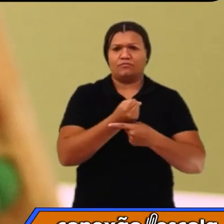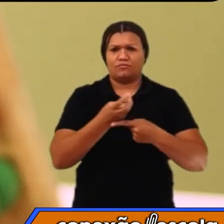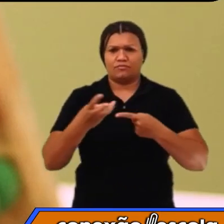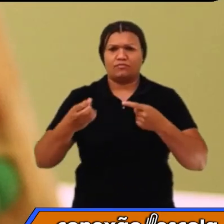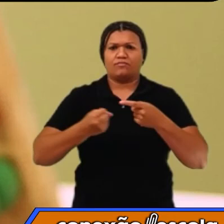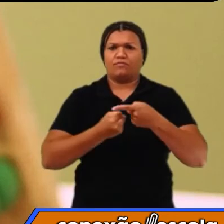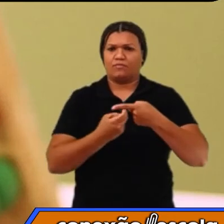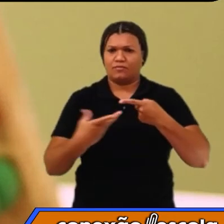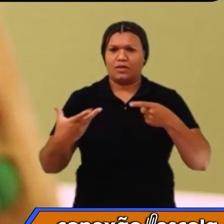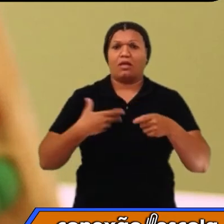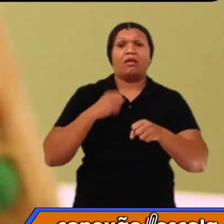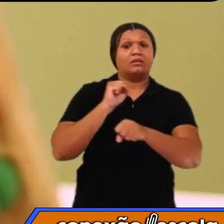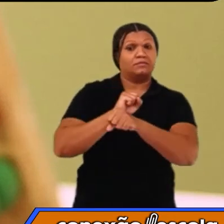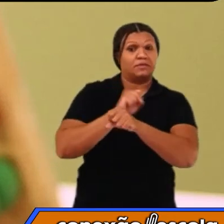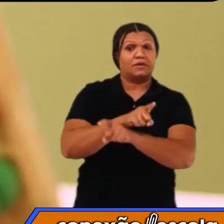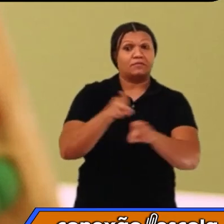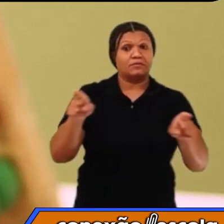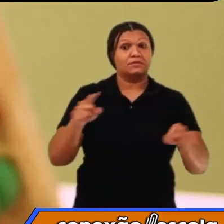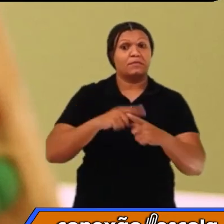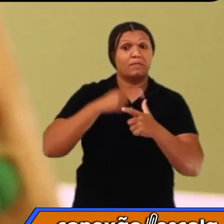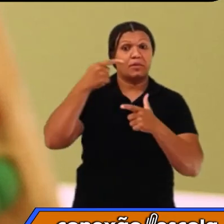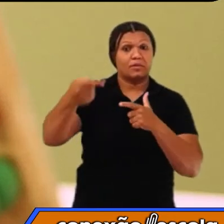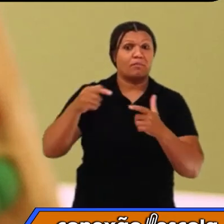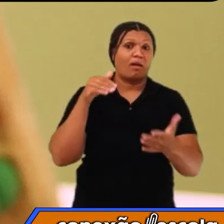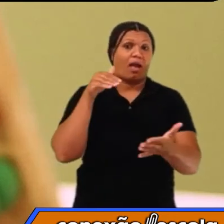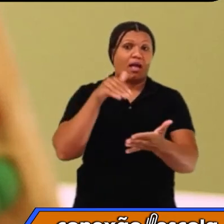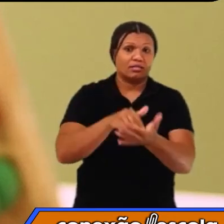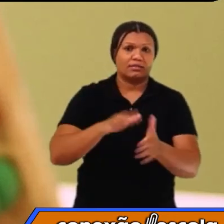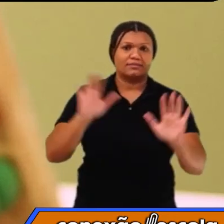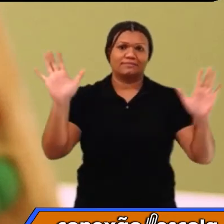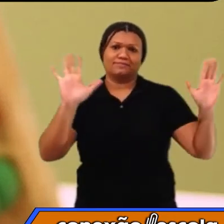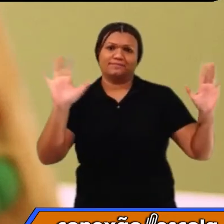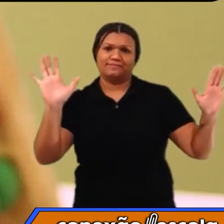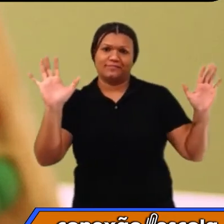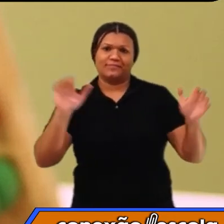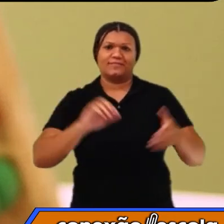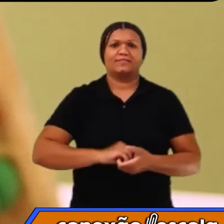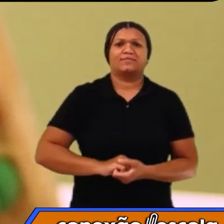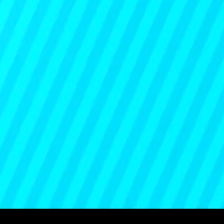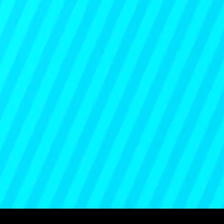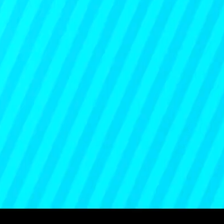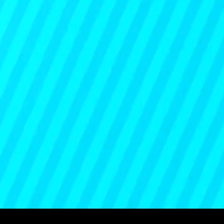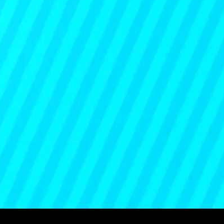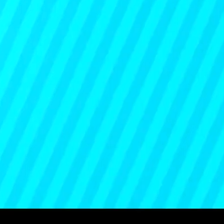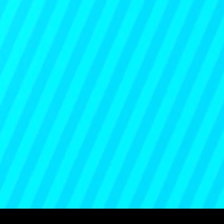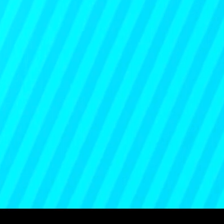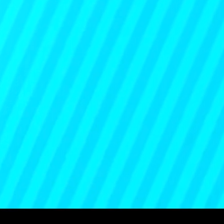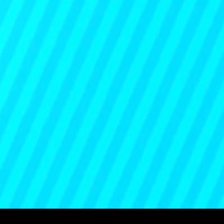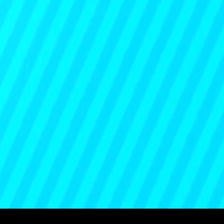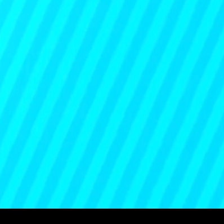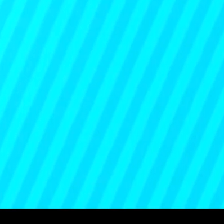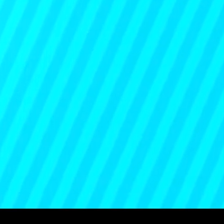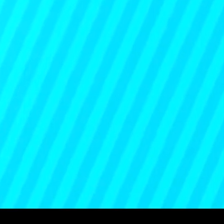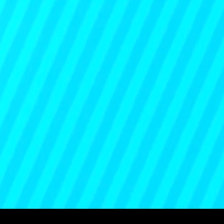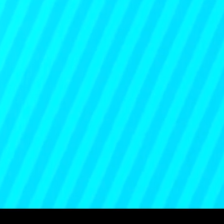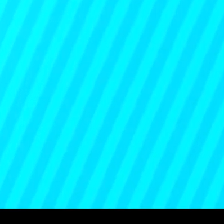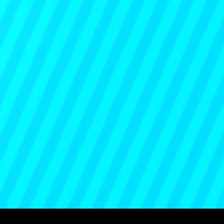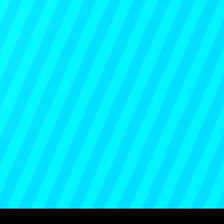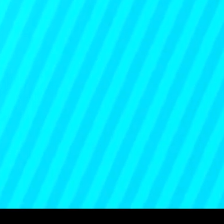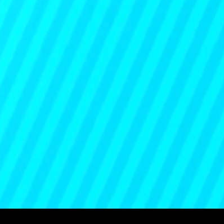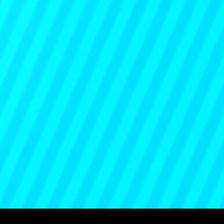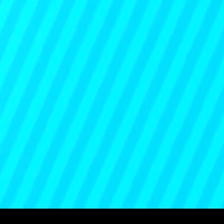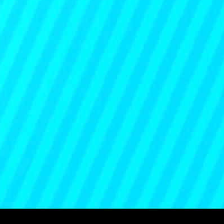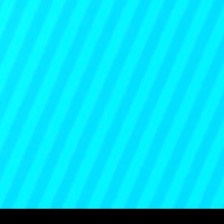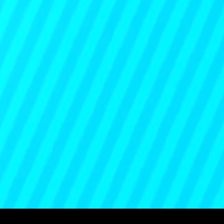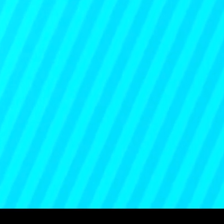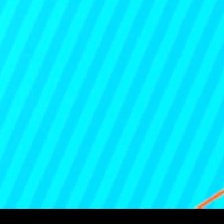espero vocês na próxima tá bom Até lá então tchau e a Secretaria Municipal de Educação